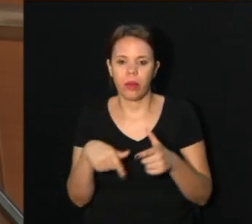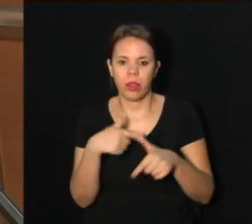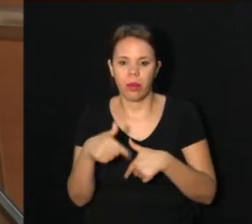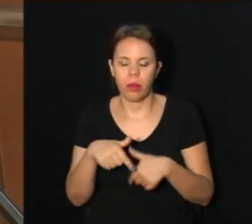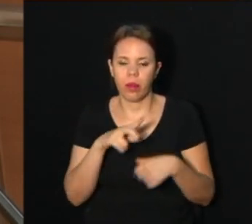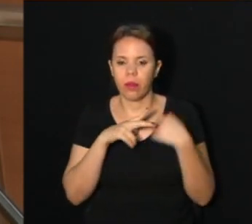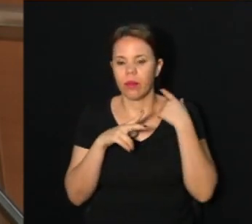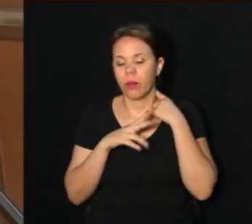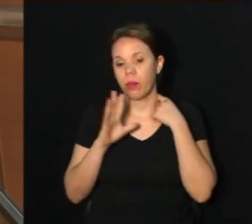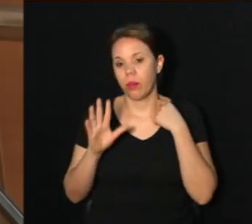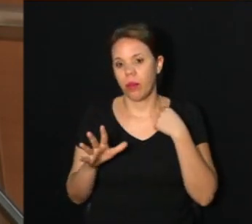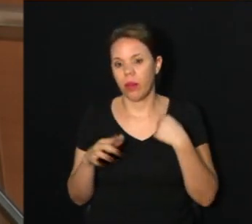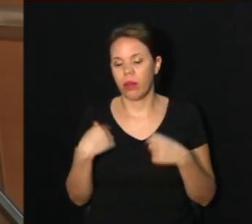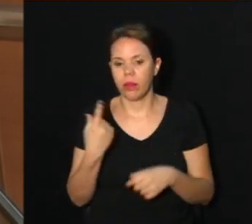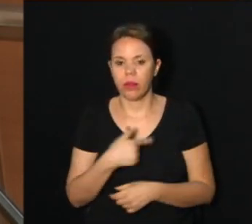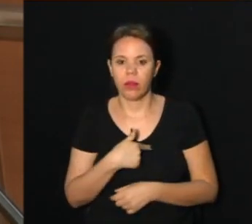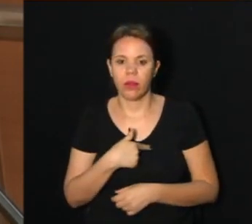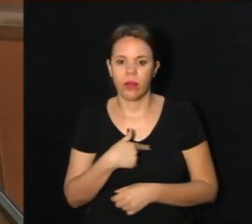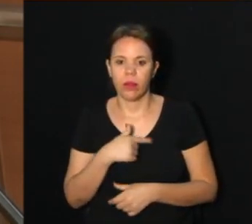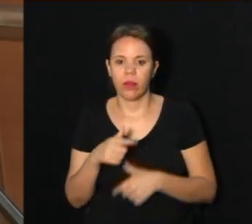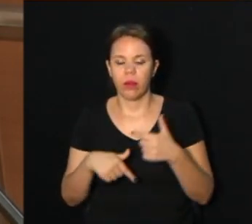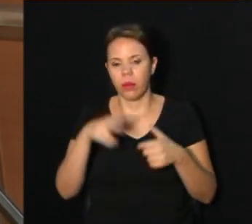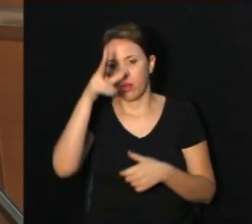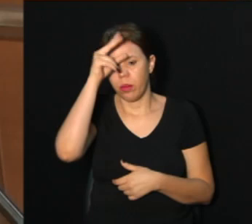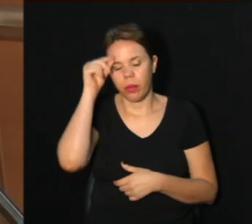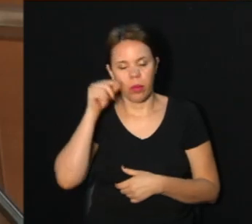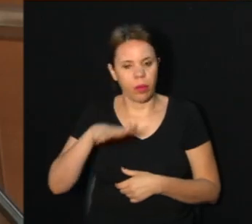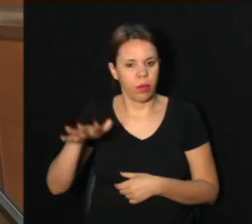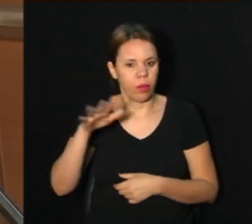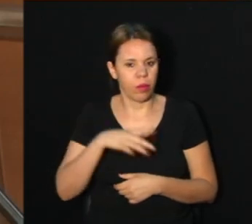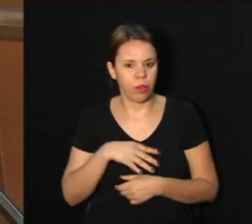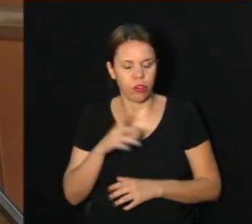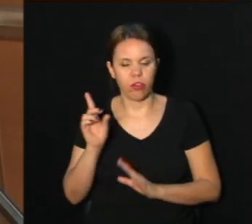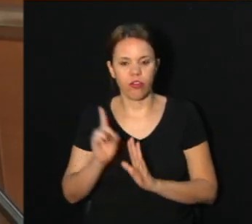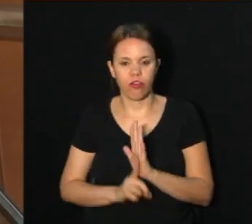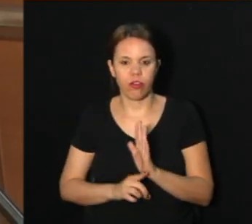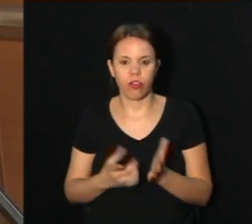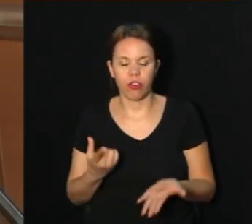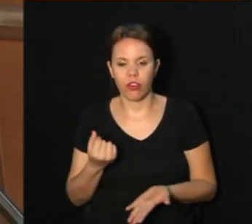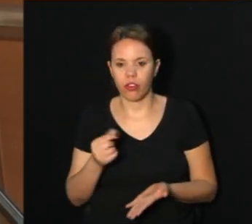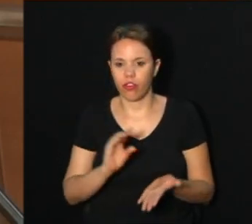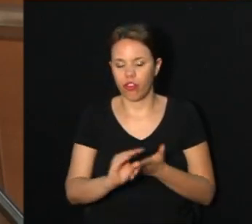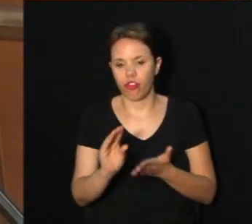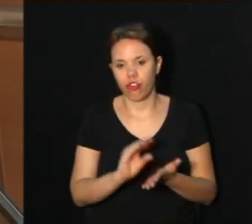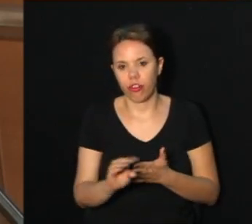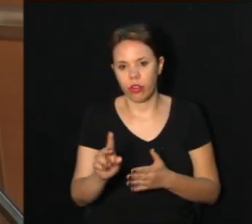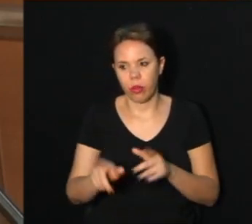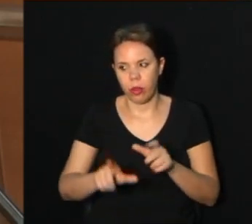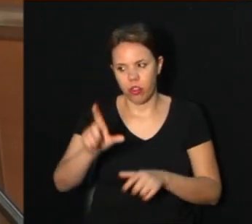referi, porém estamos no âmbito público e o dinheiro do contribuinte é